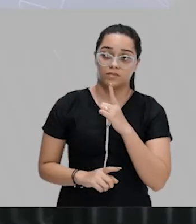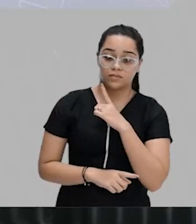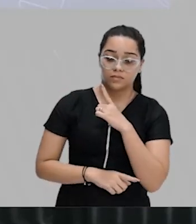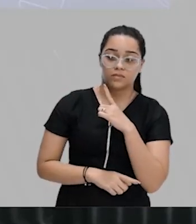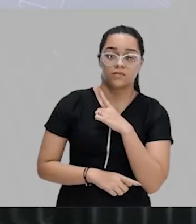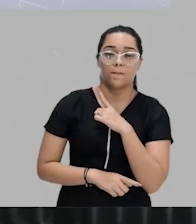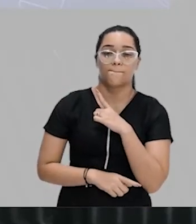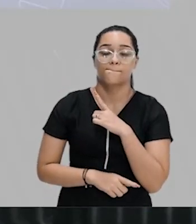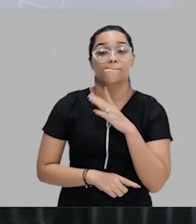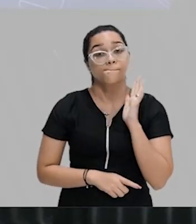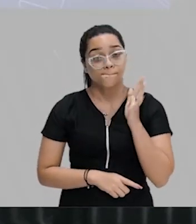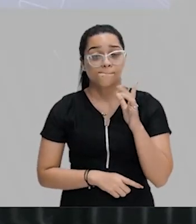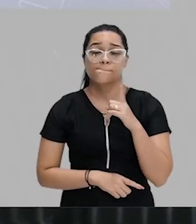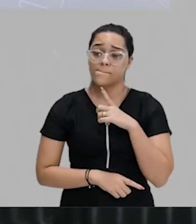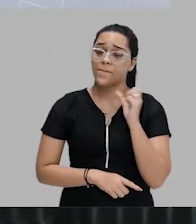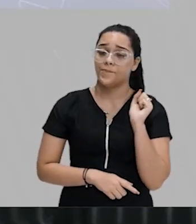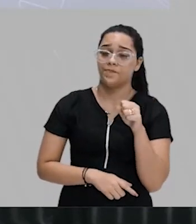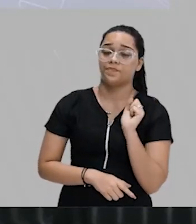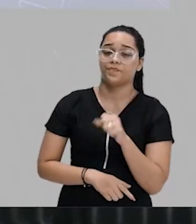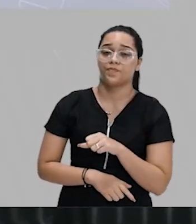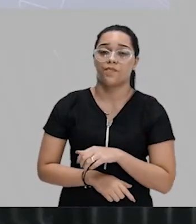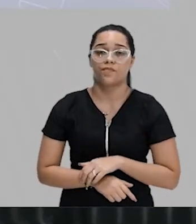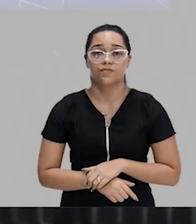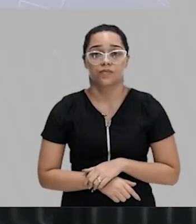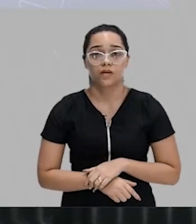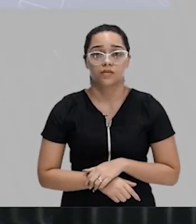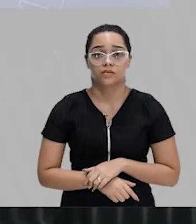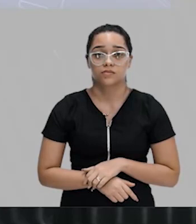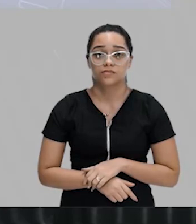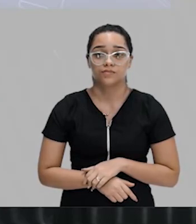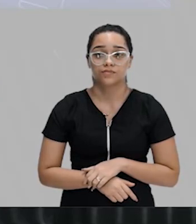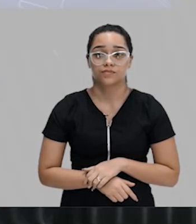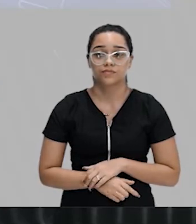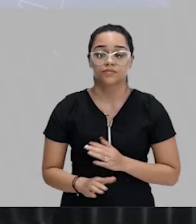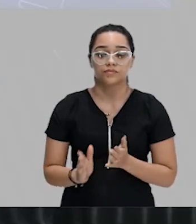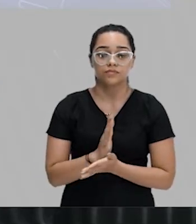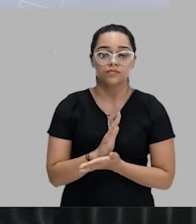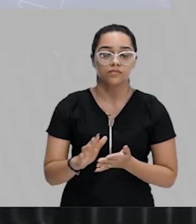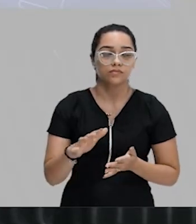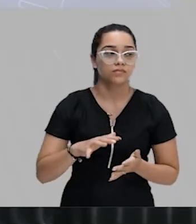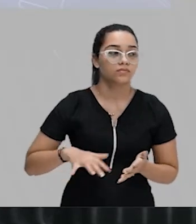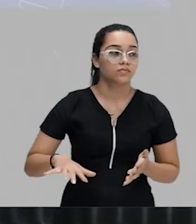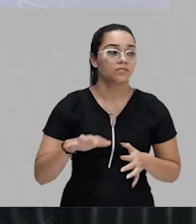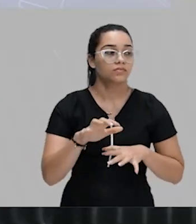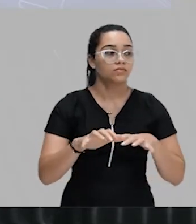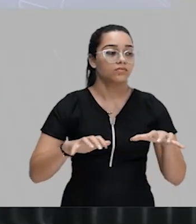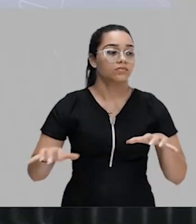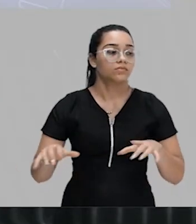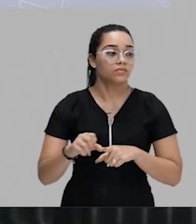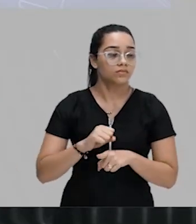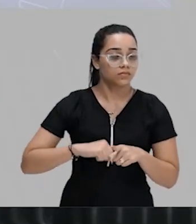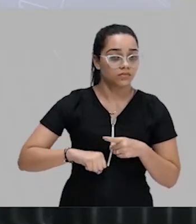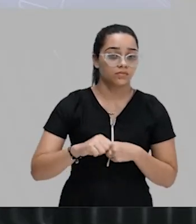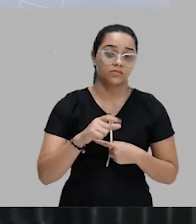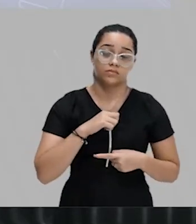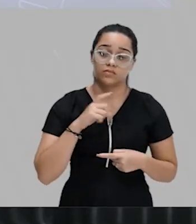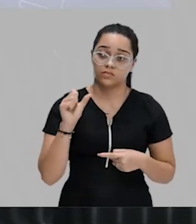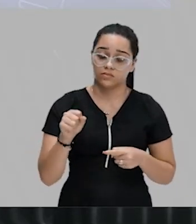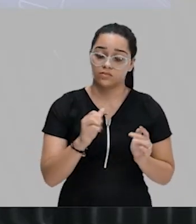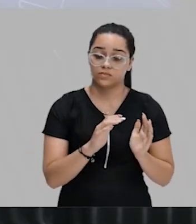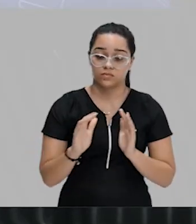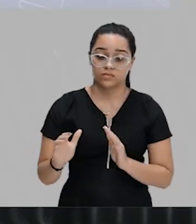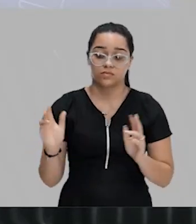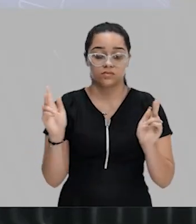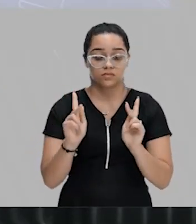prosperidade. Chegamos a ter, até certo ponto, alguns setores da sociedade conviveram com esse período